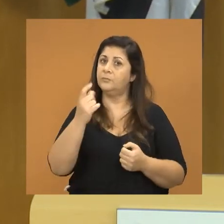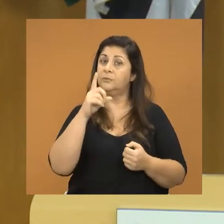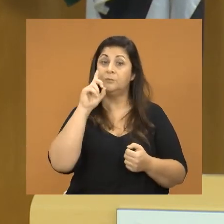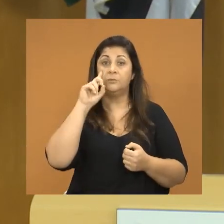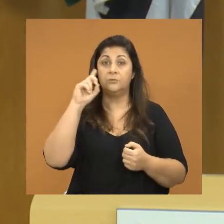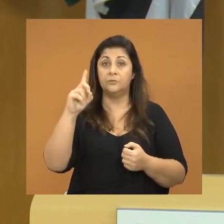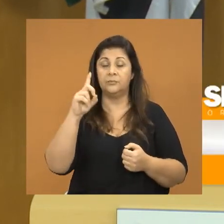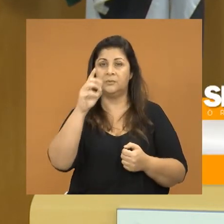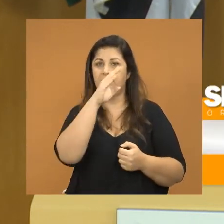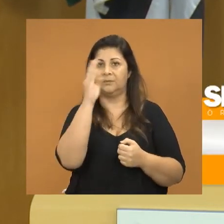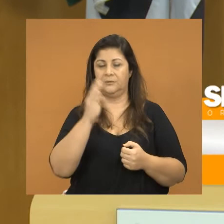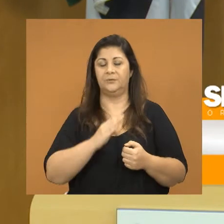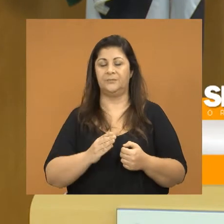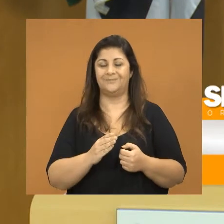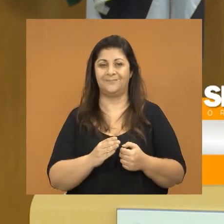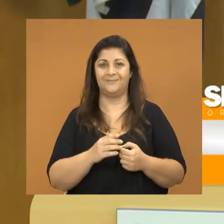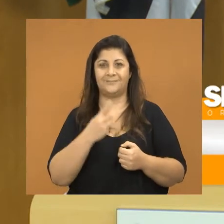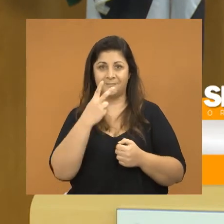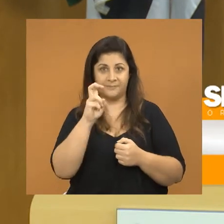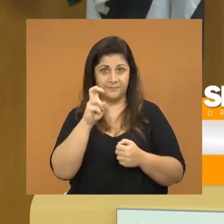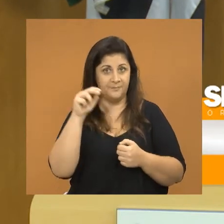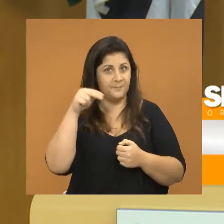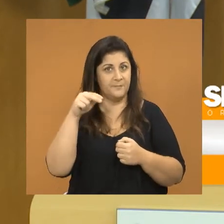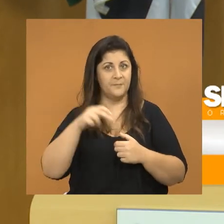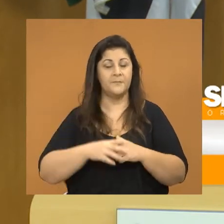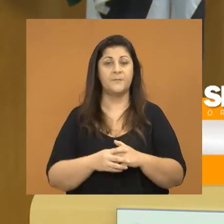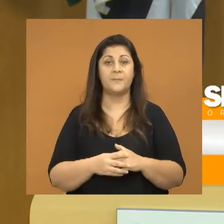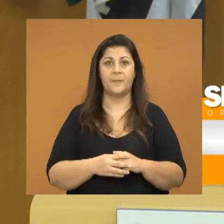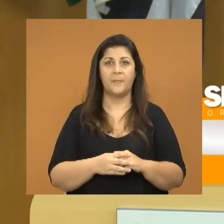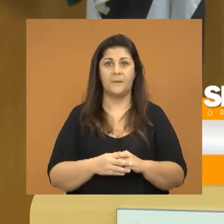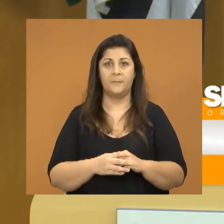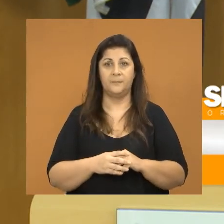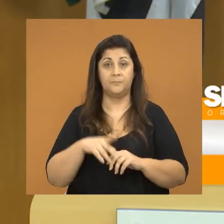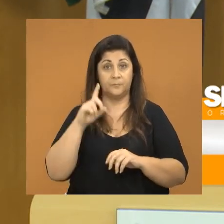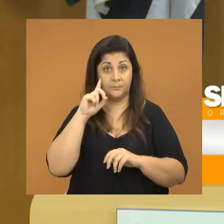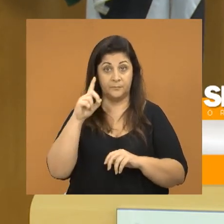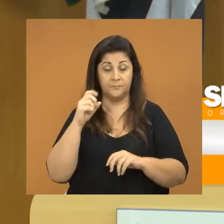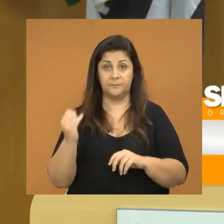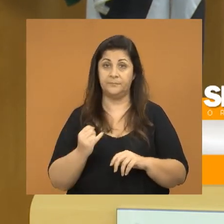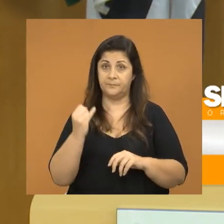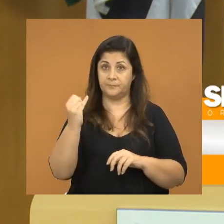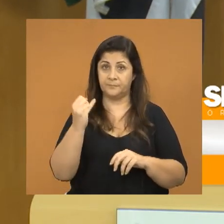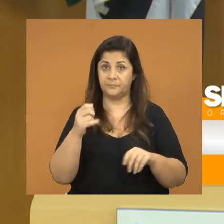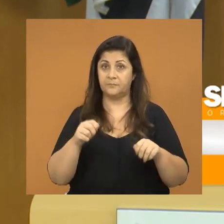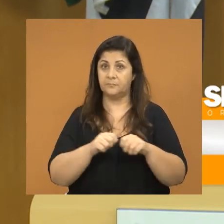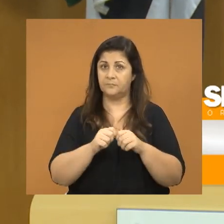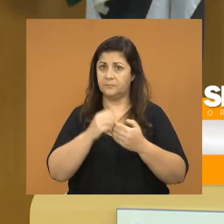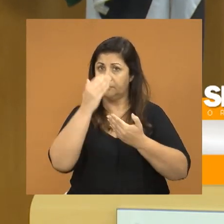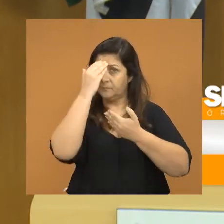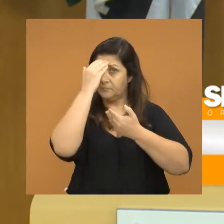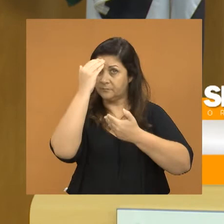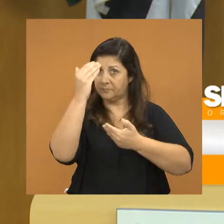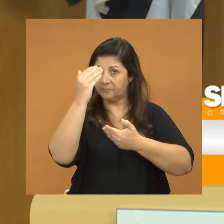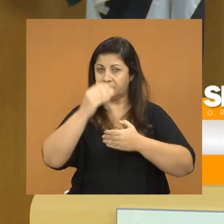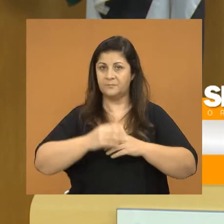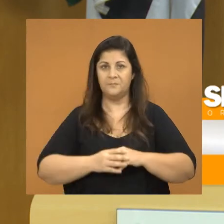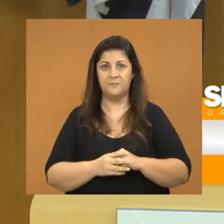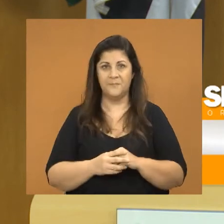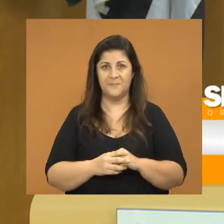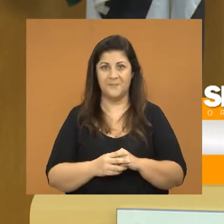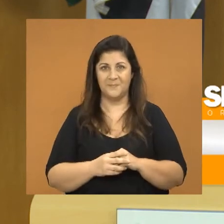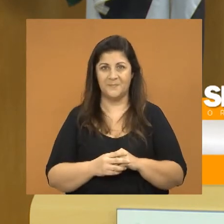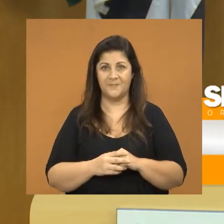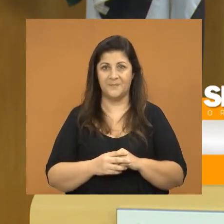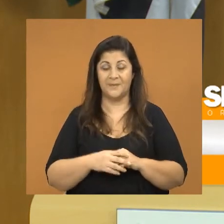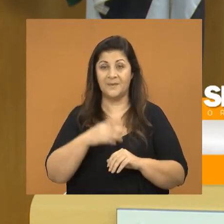de Sangue, que esse é 25 de novembro. A data é importante para agradecer e homenagear cidadãos